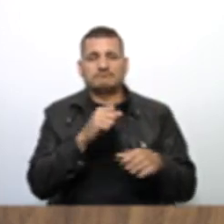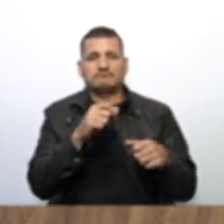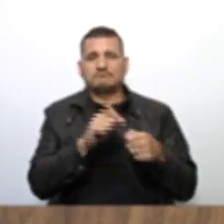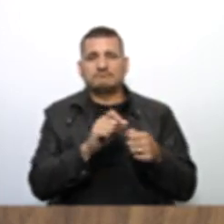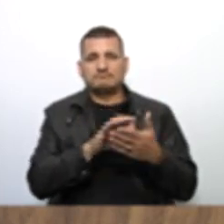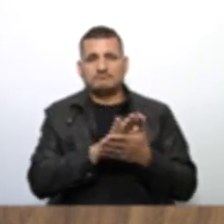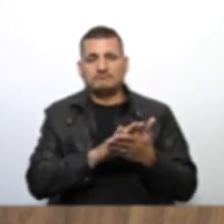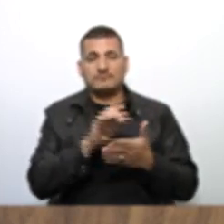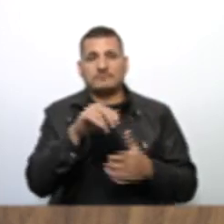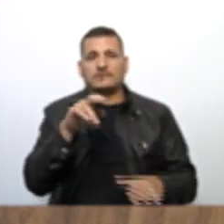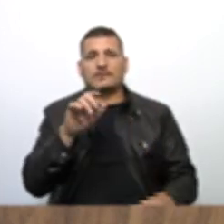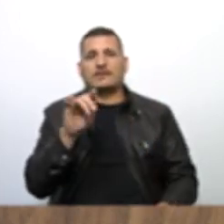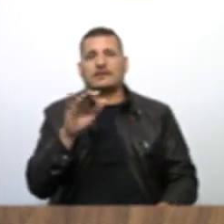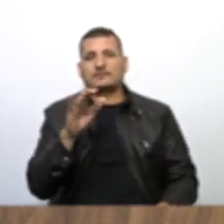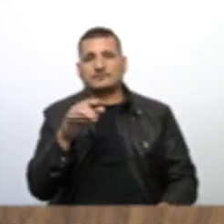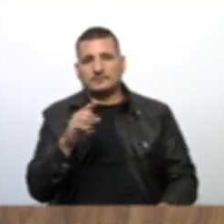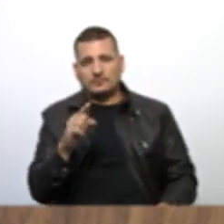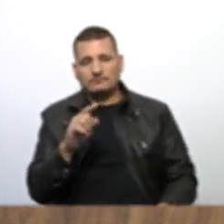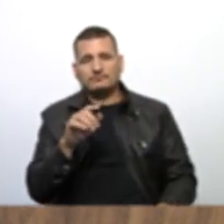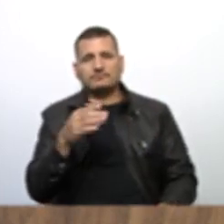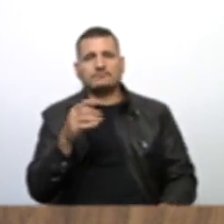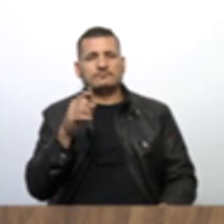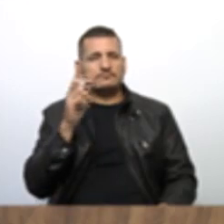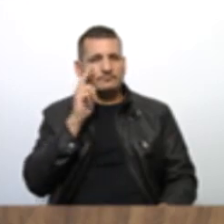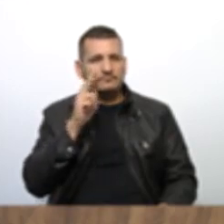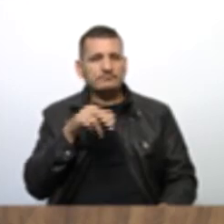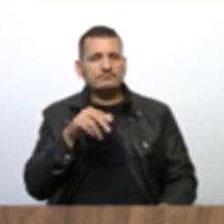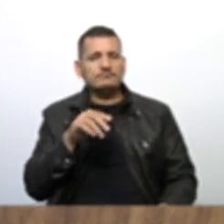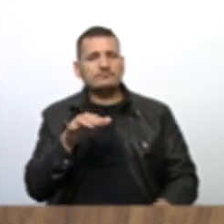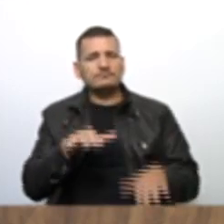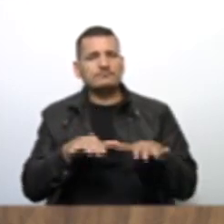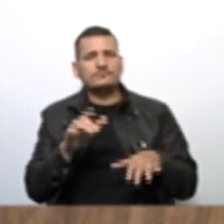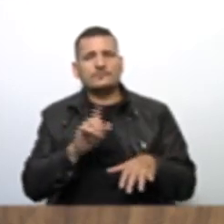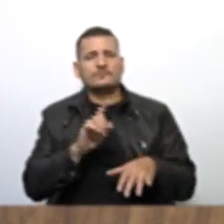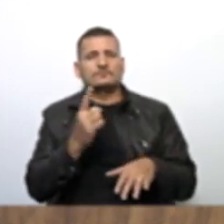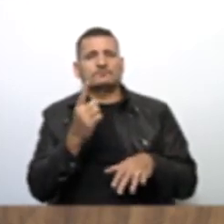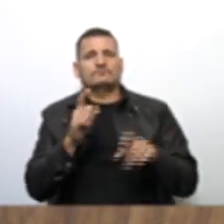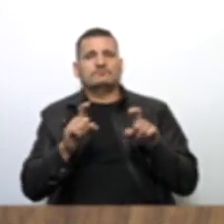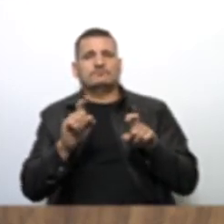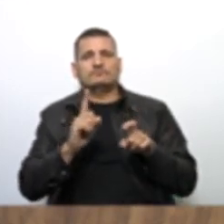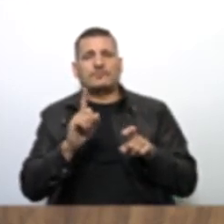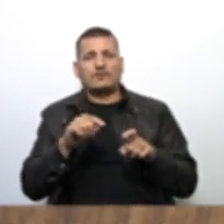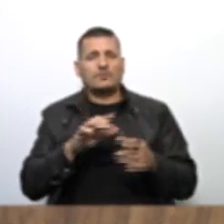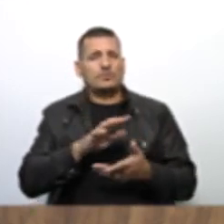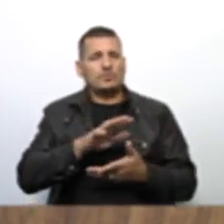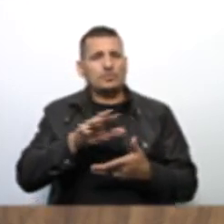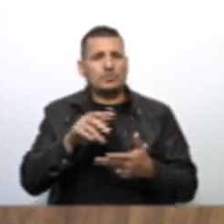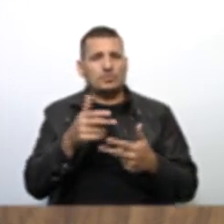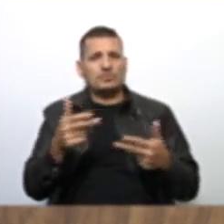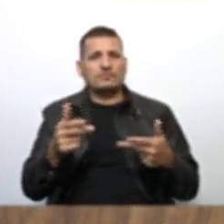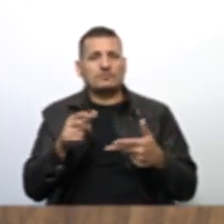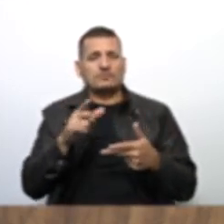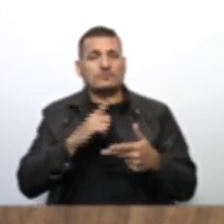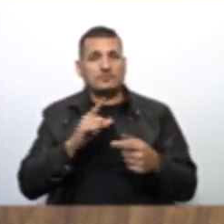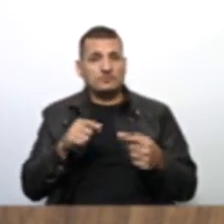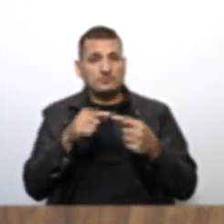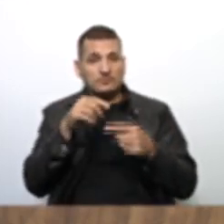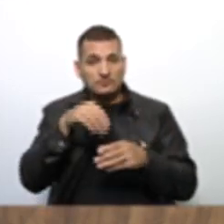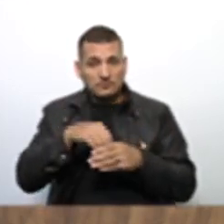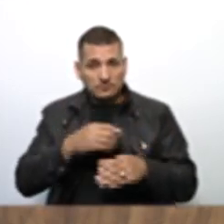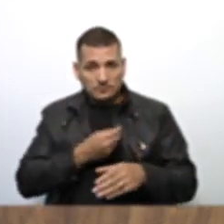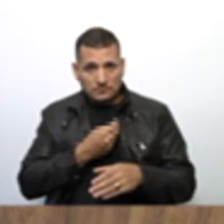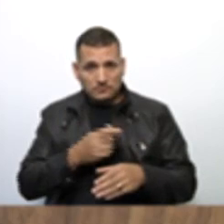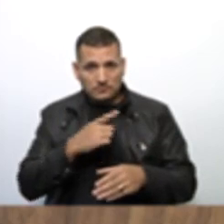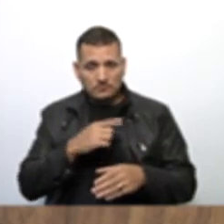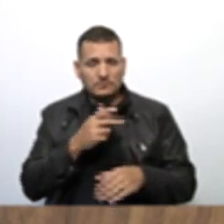do ataque de negação. Então, para você ver, às vezes não é só um computador, são todos os dispositivos que a gente possa imaginar que estejam conectados à internet. Eu dei o exemplo